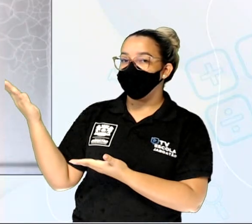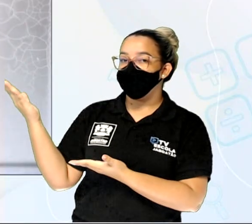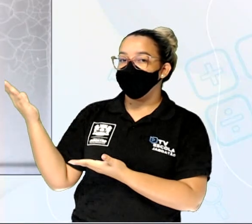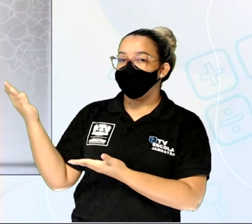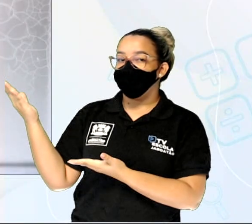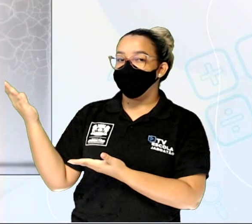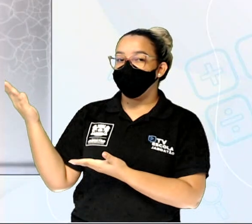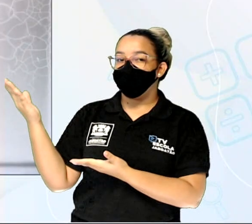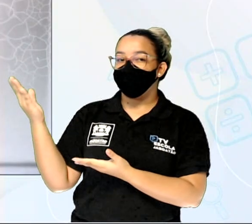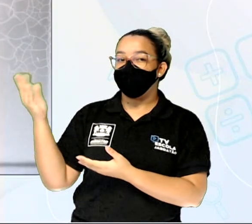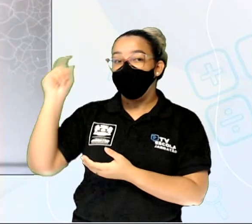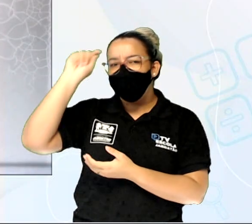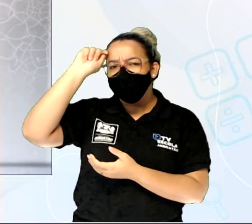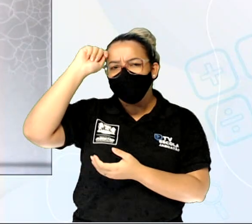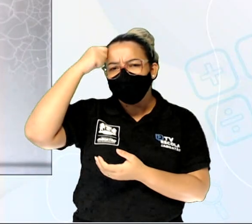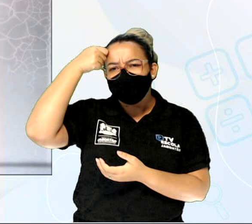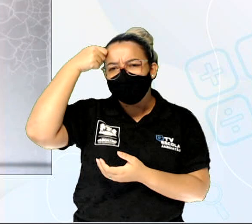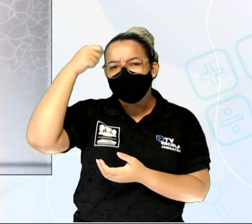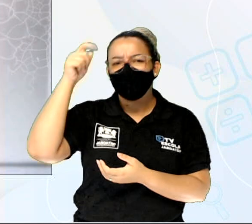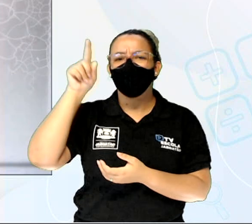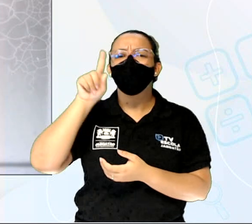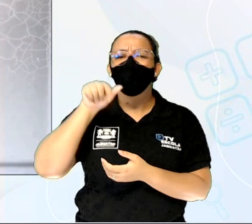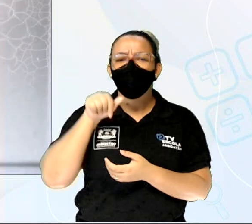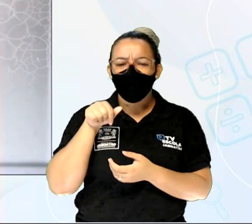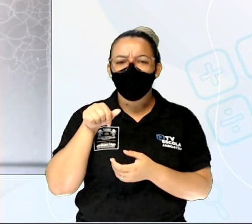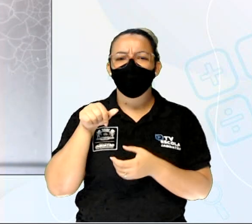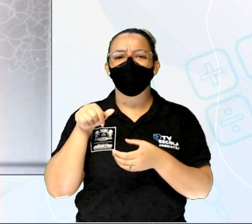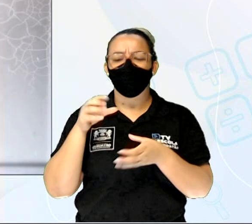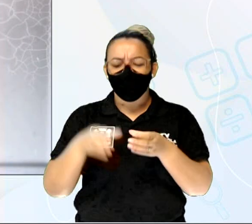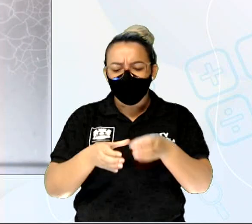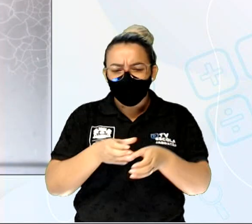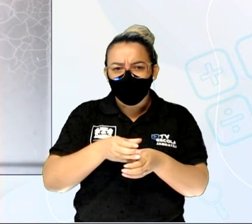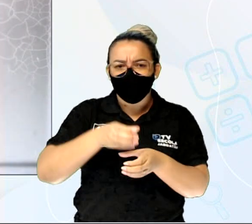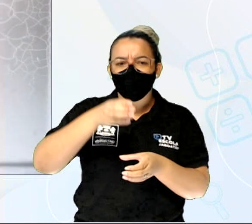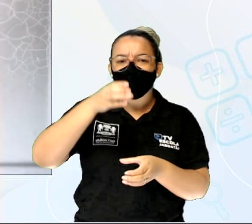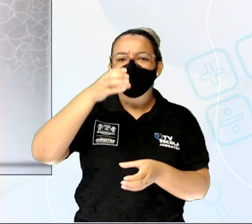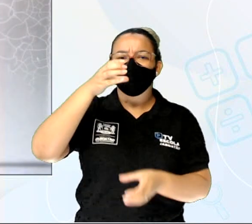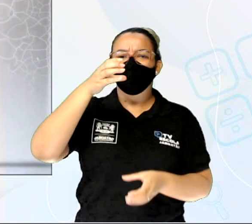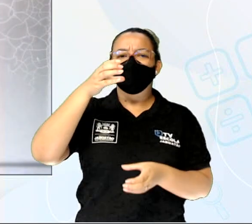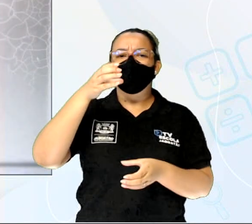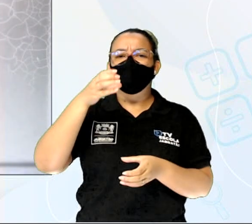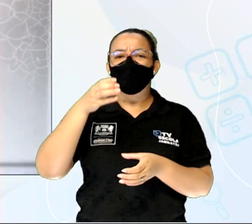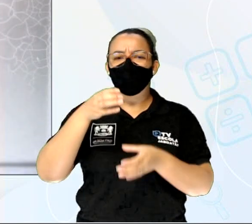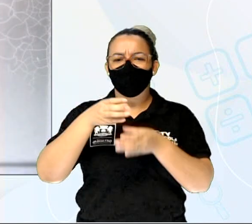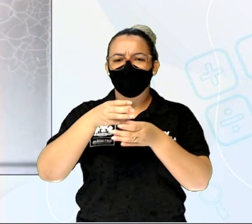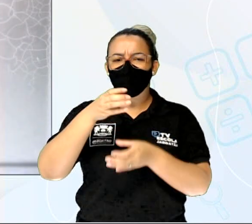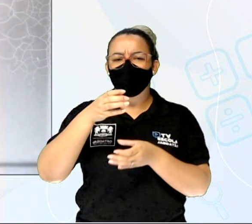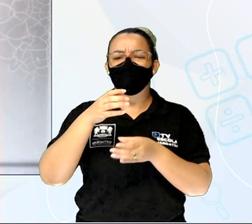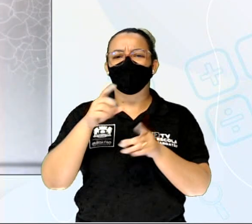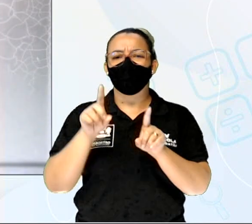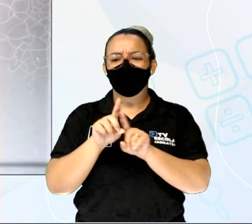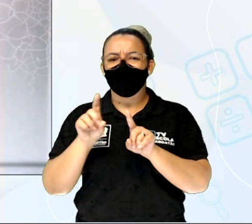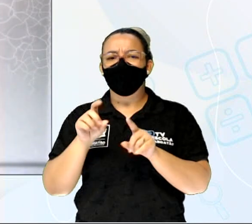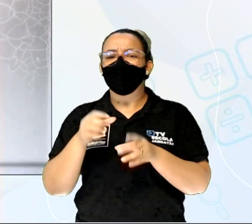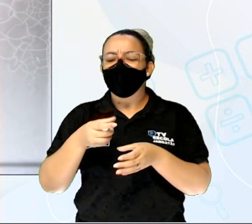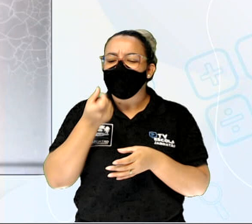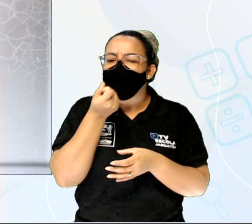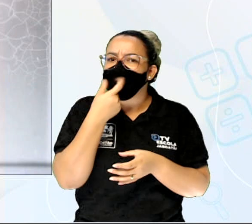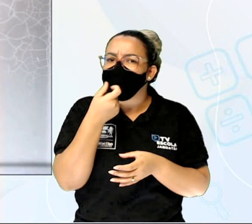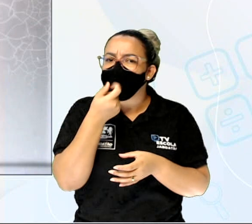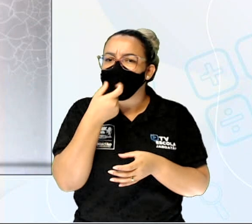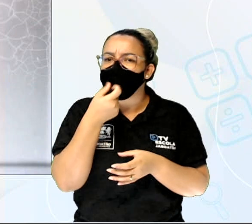A parte preta é onde existe tem um vidro, onde vai várias partes de